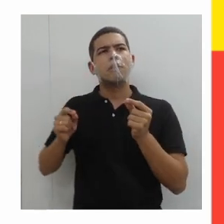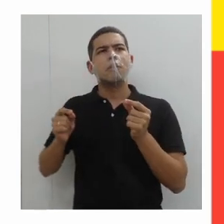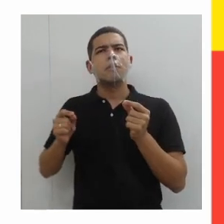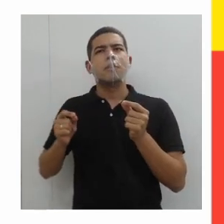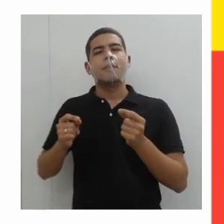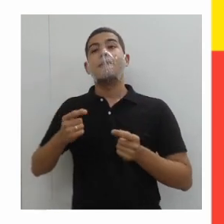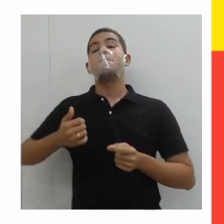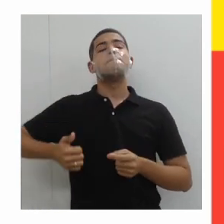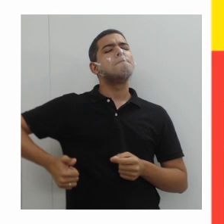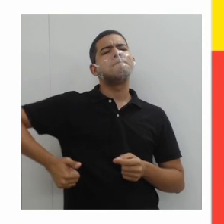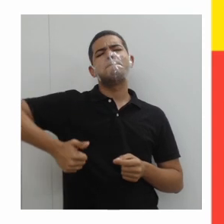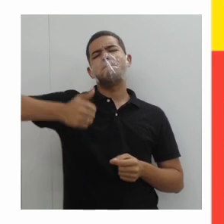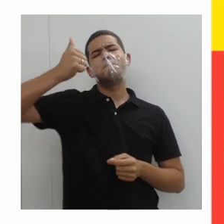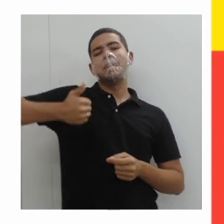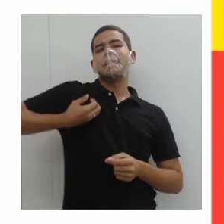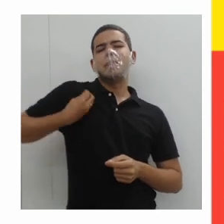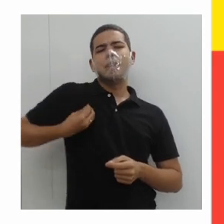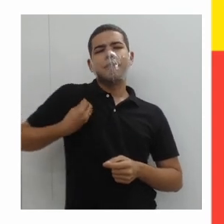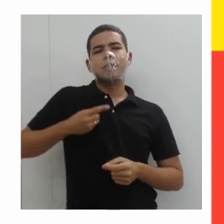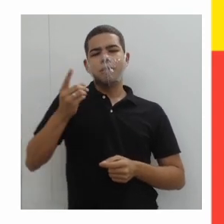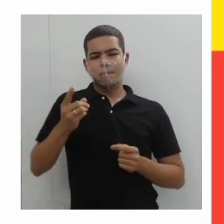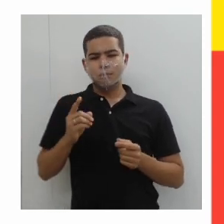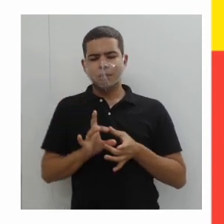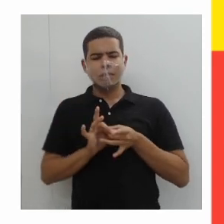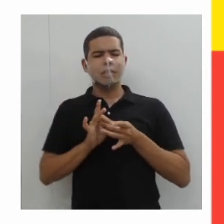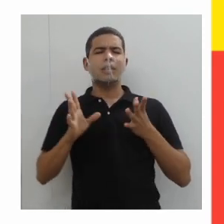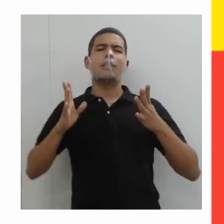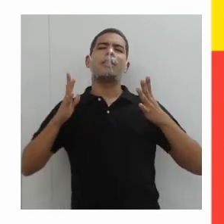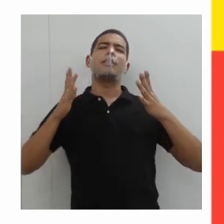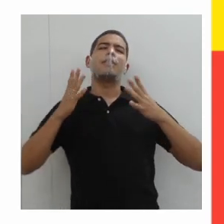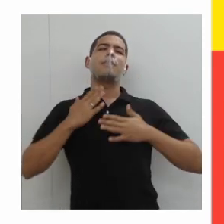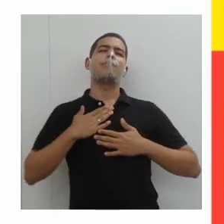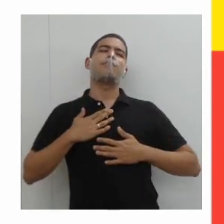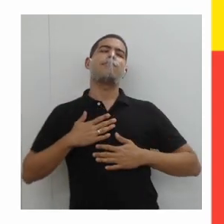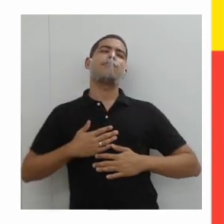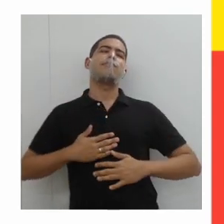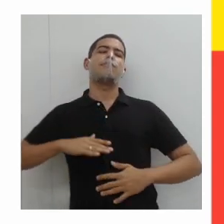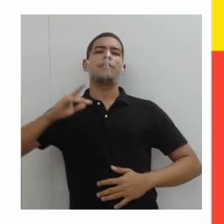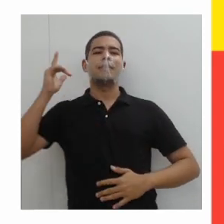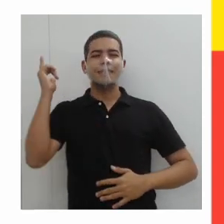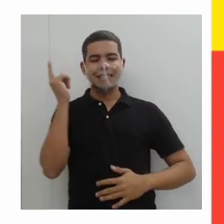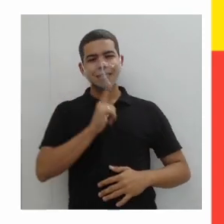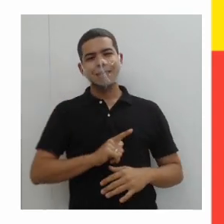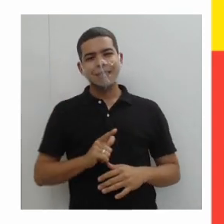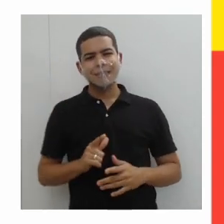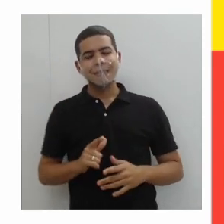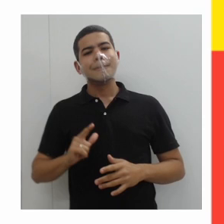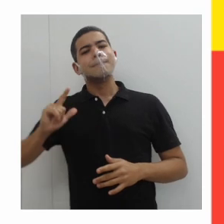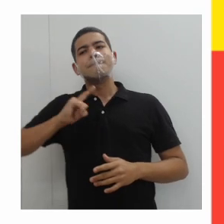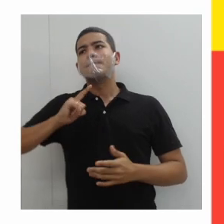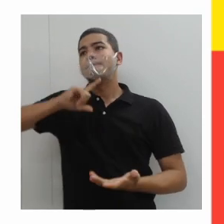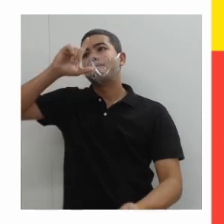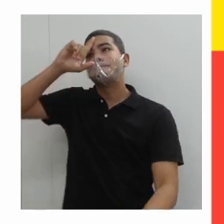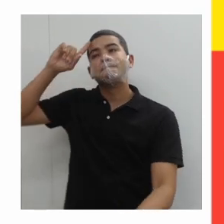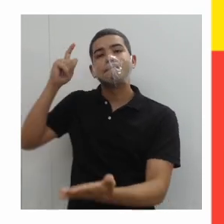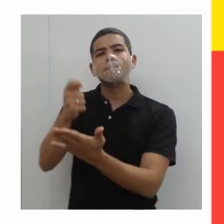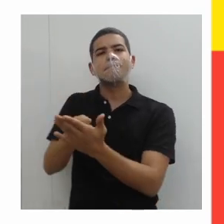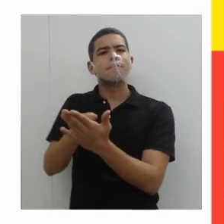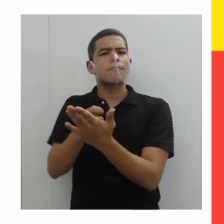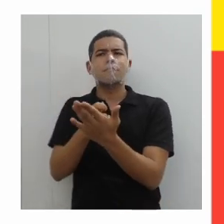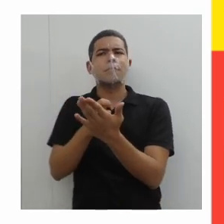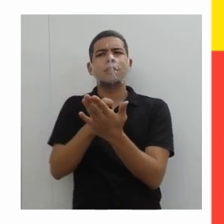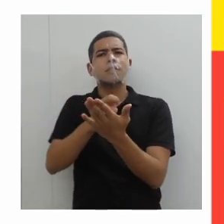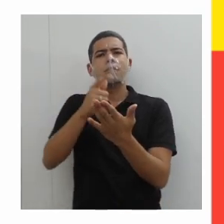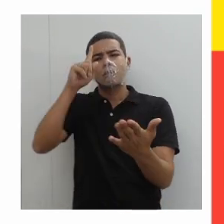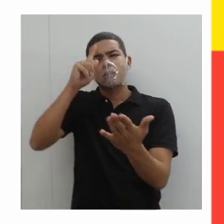coisa melhor na vida do que você ser você mesmo, do que você ser original. Tomar as decisões sobre as nossas vidas